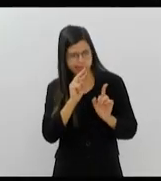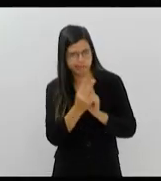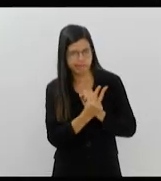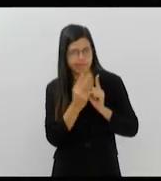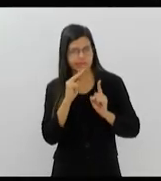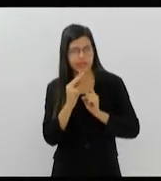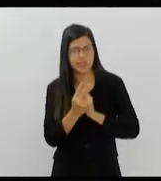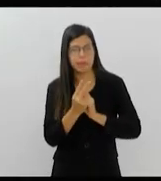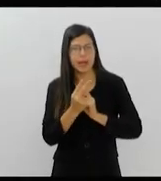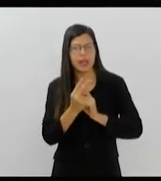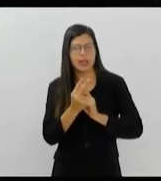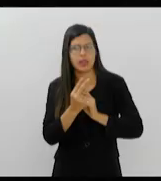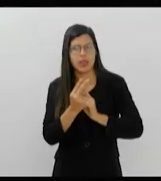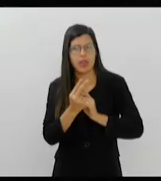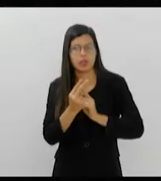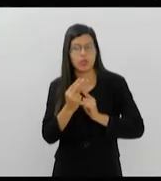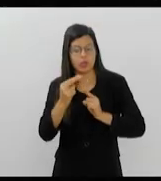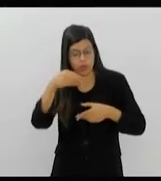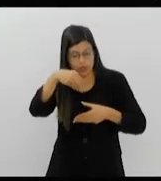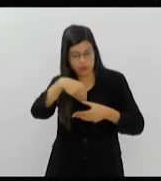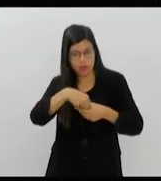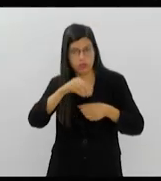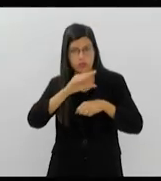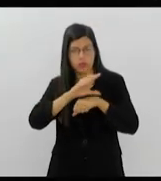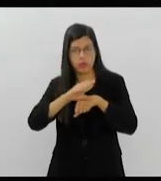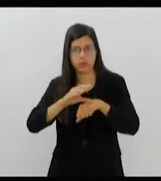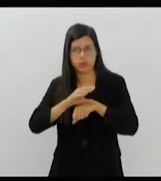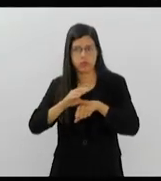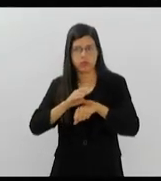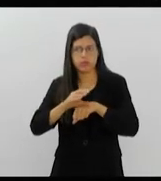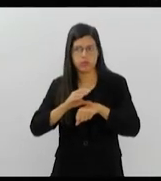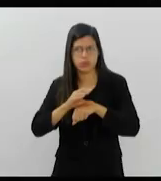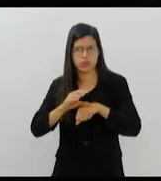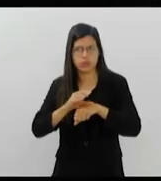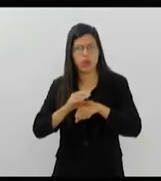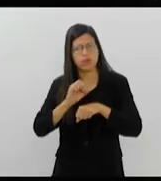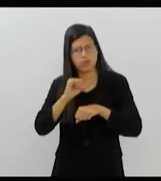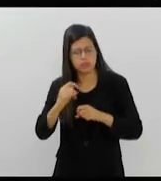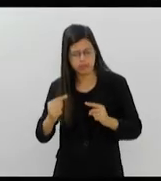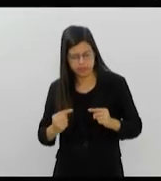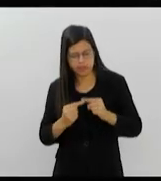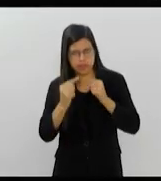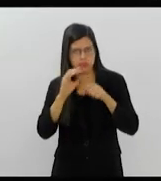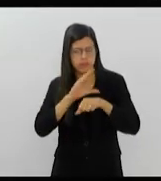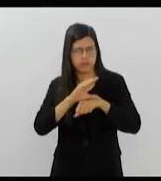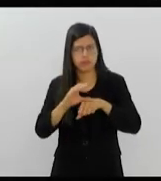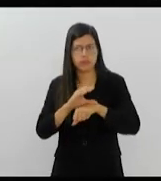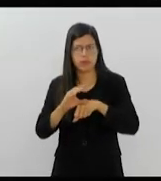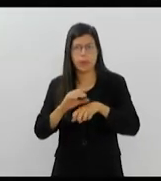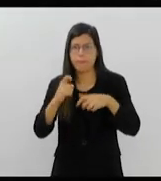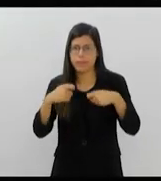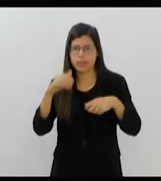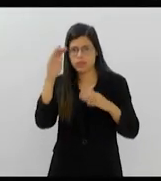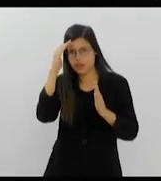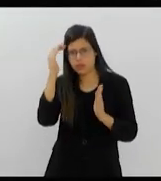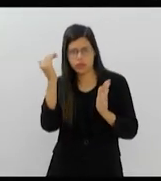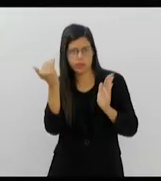ele é constitucionalizado. Se é um preceito da Constituição, é para ser